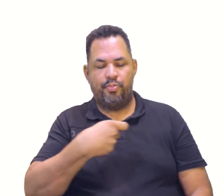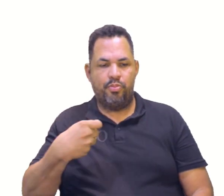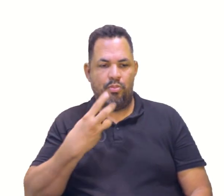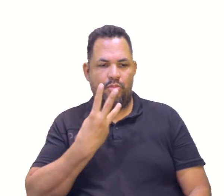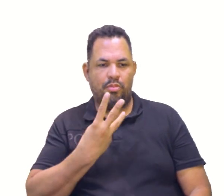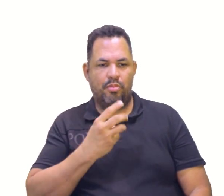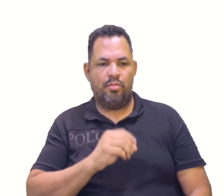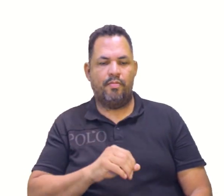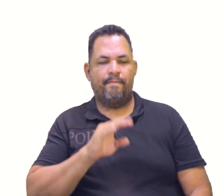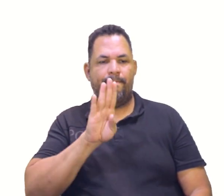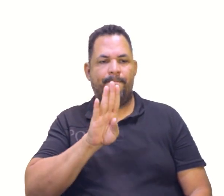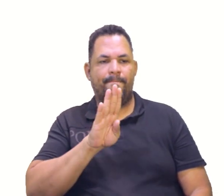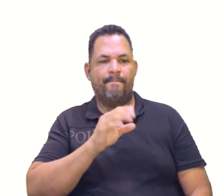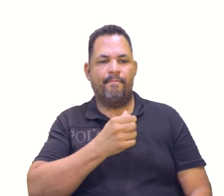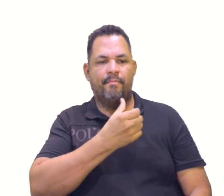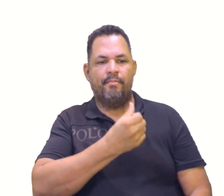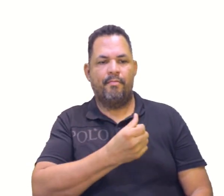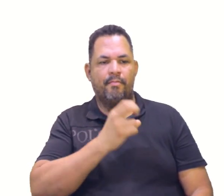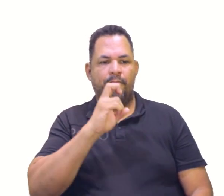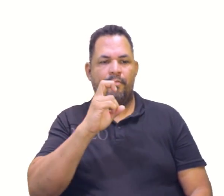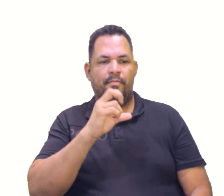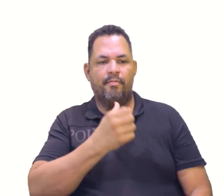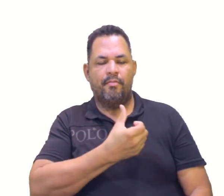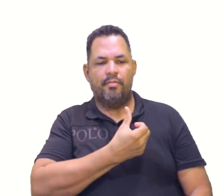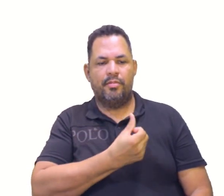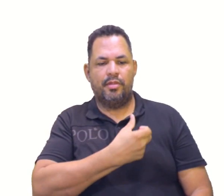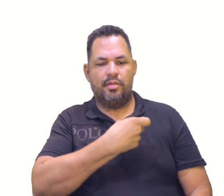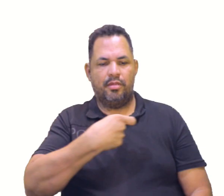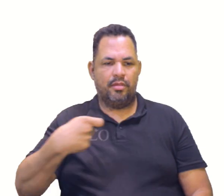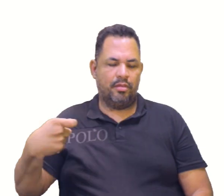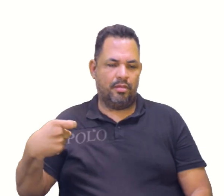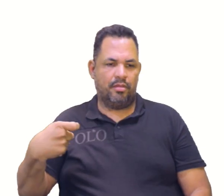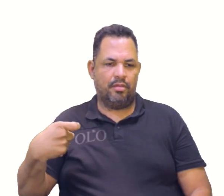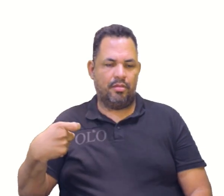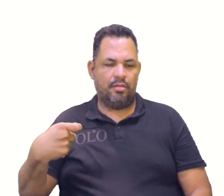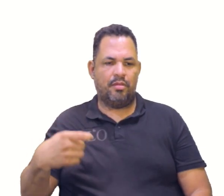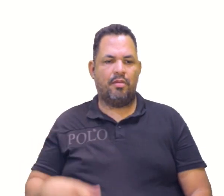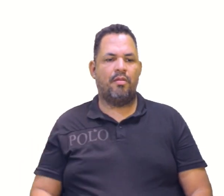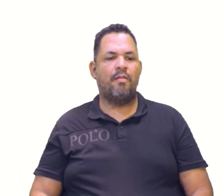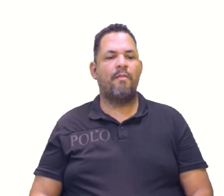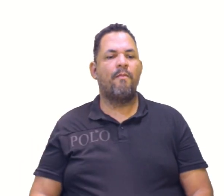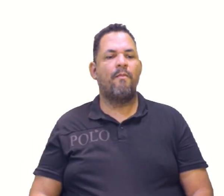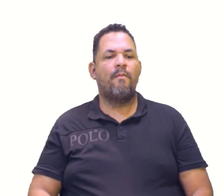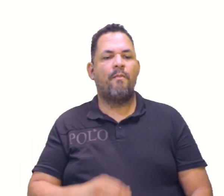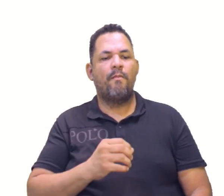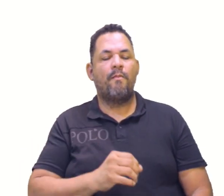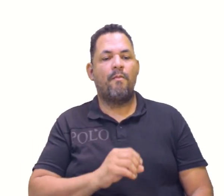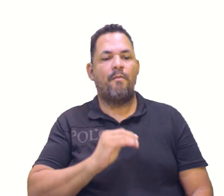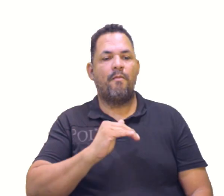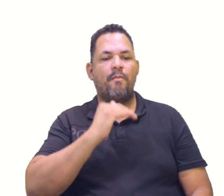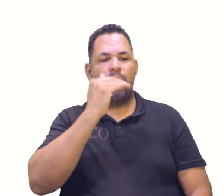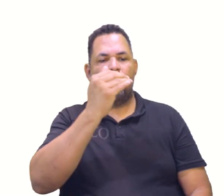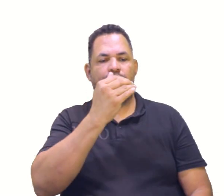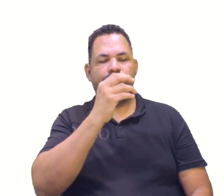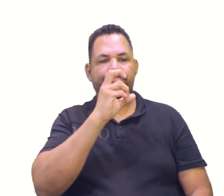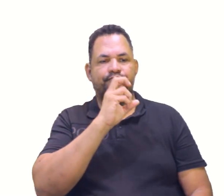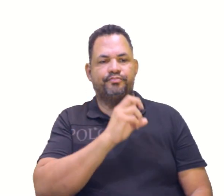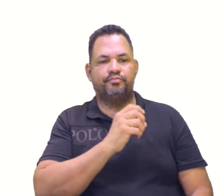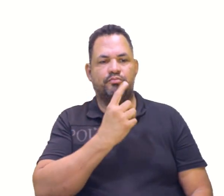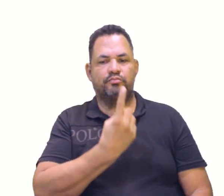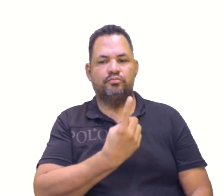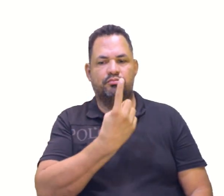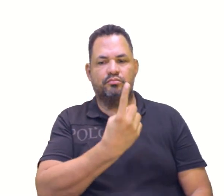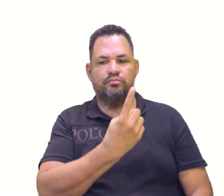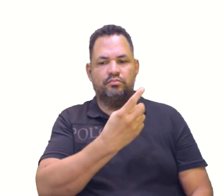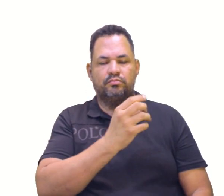A. Ponto B, 6 e 5. 6 para X, 1, 2, 3, 4, 5, 6 e sobe 5? Sobe 5. 1,